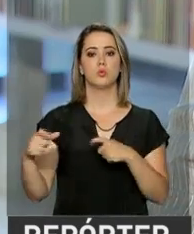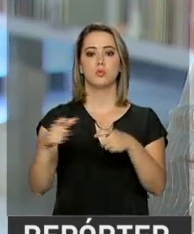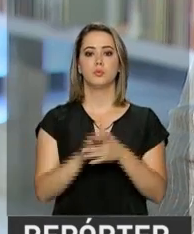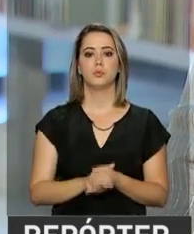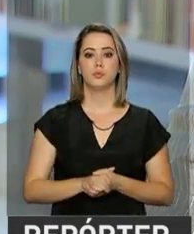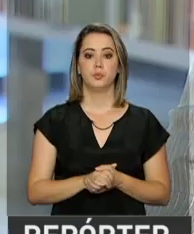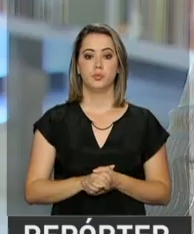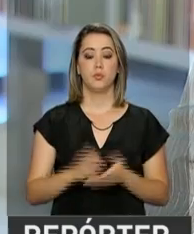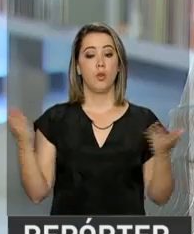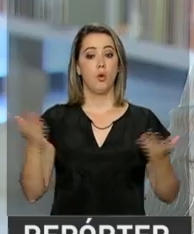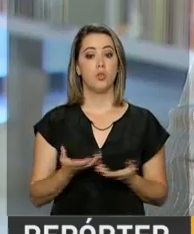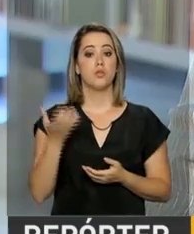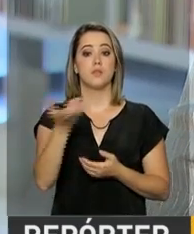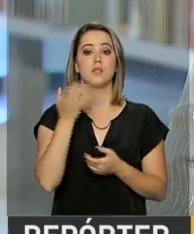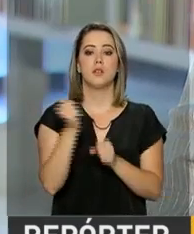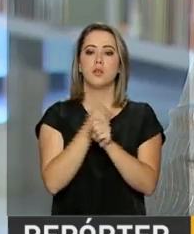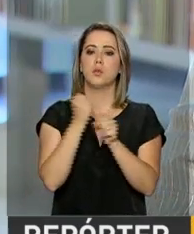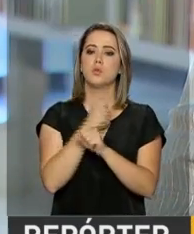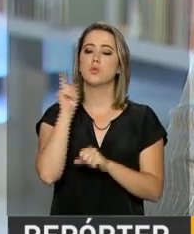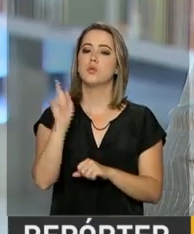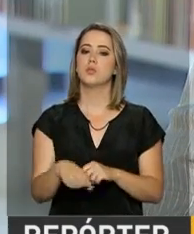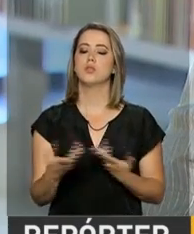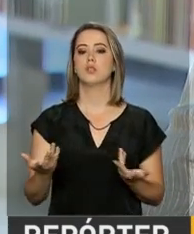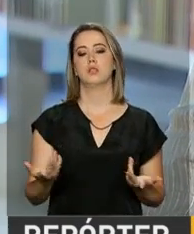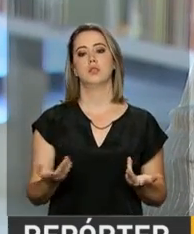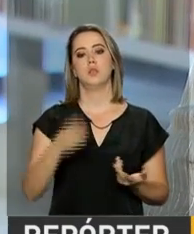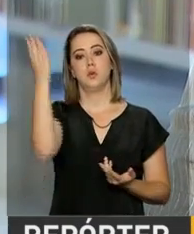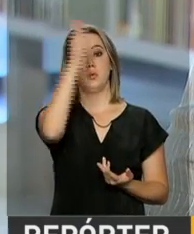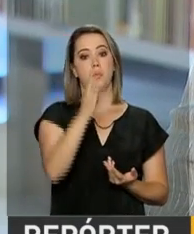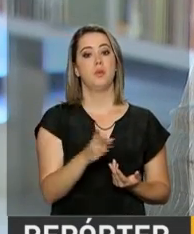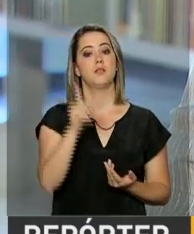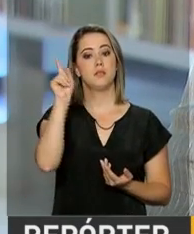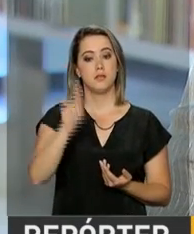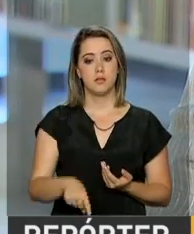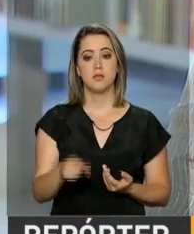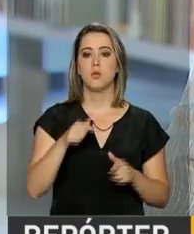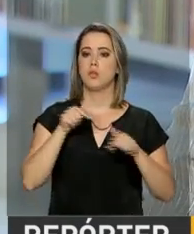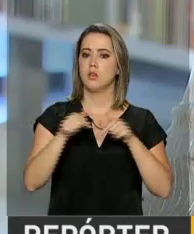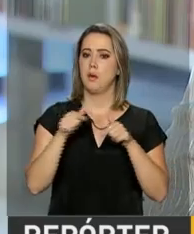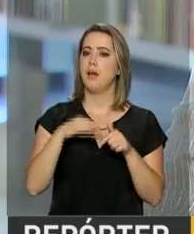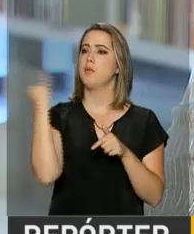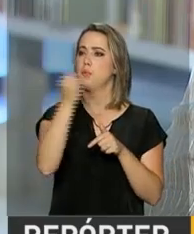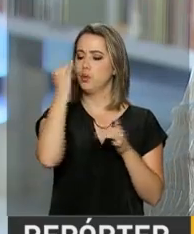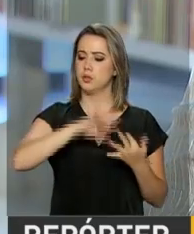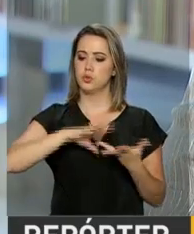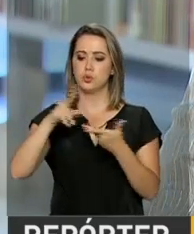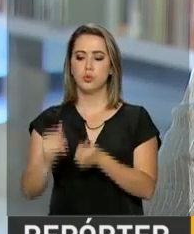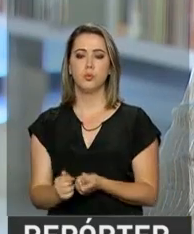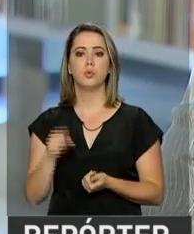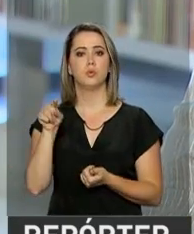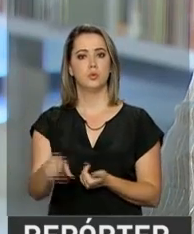hoje se tenta construir e dizer é olha o Brasil é um ator relevante no sistema internacional o Brasil passa sim por um